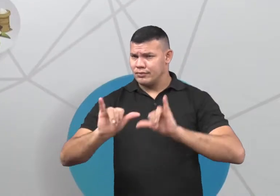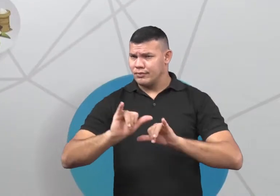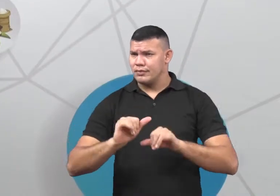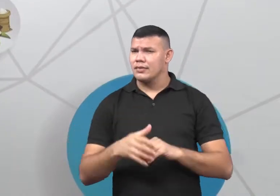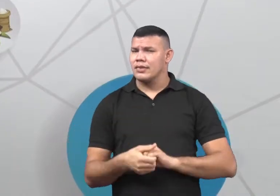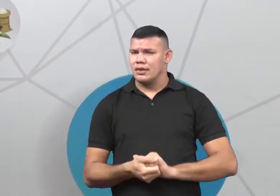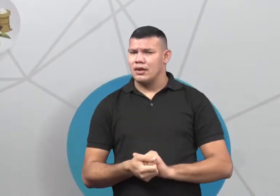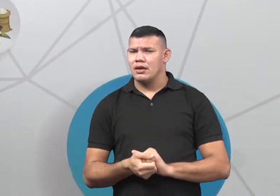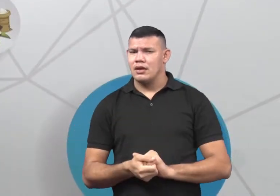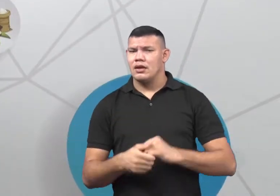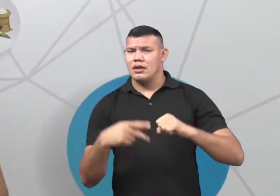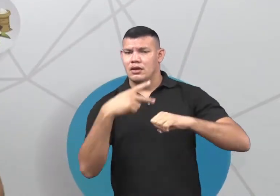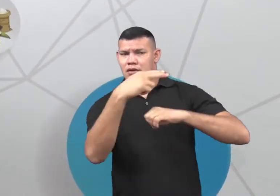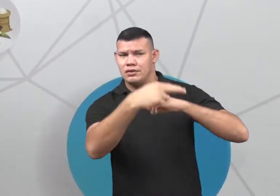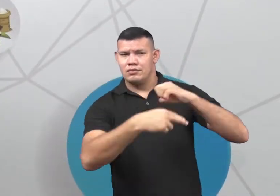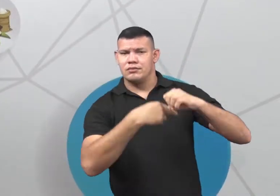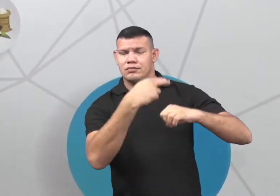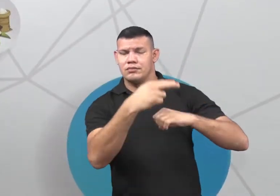de nêutrons é igual.